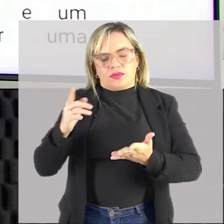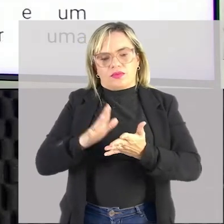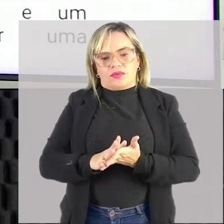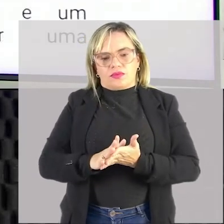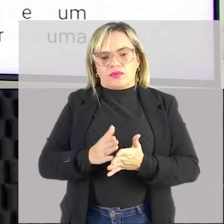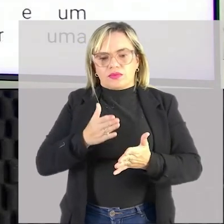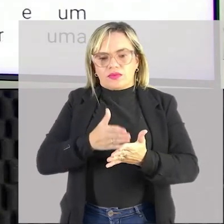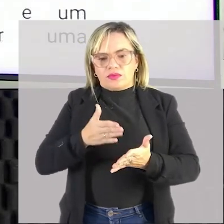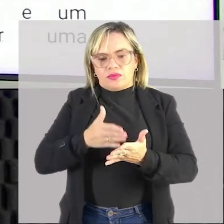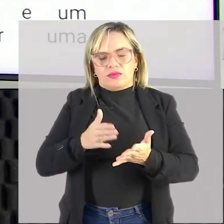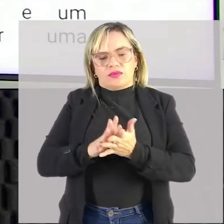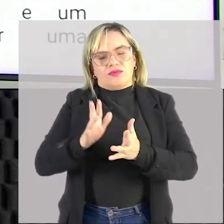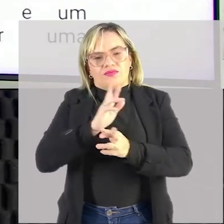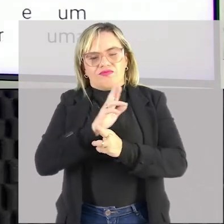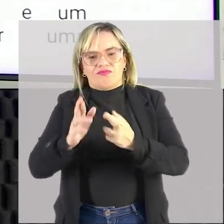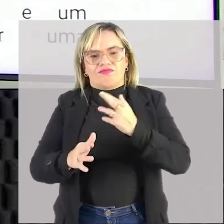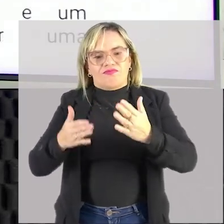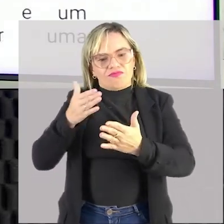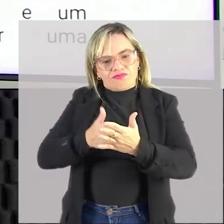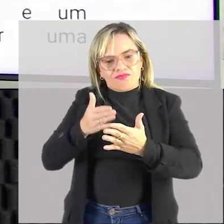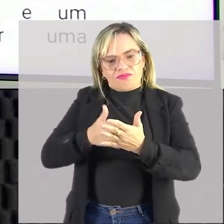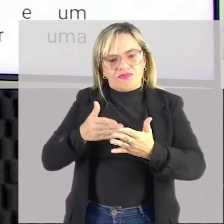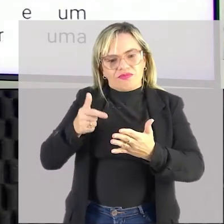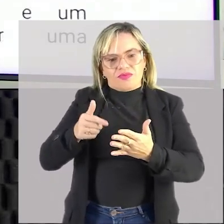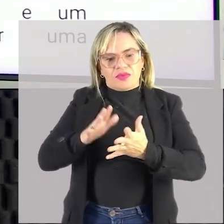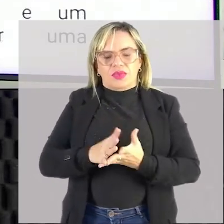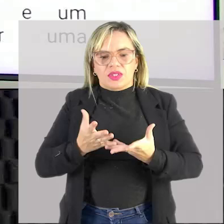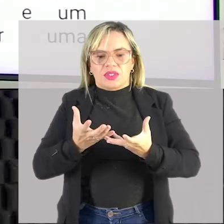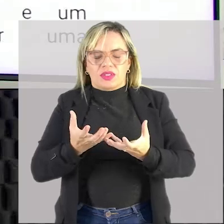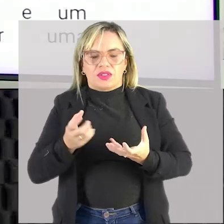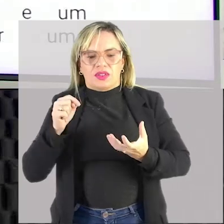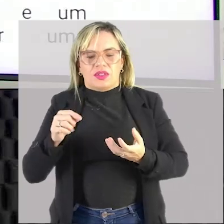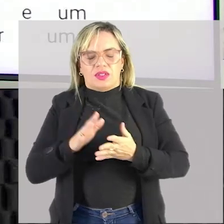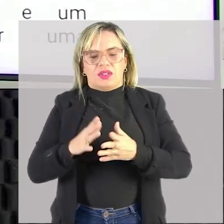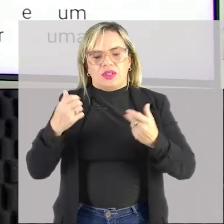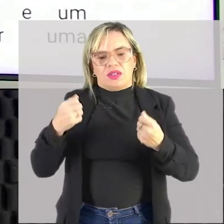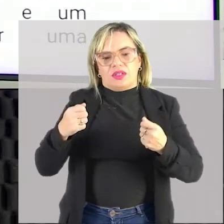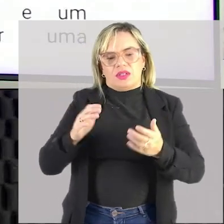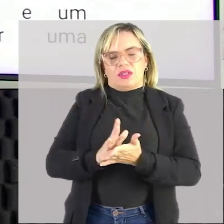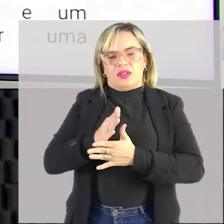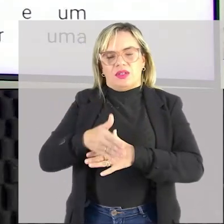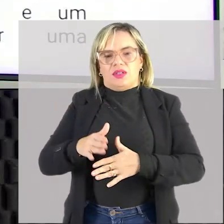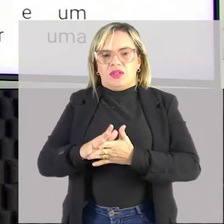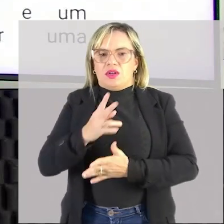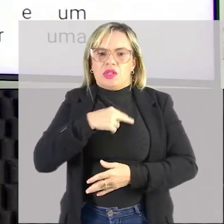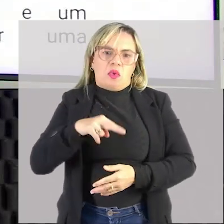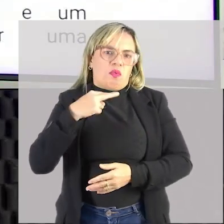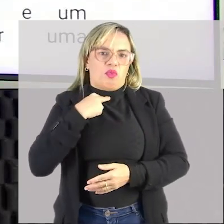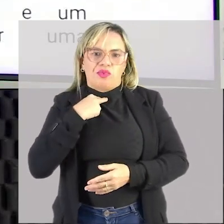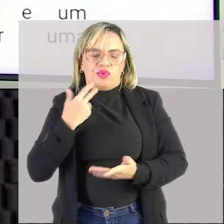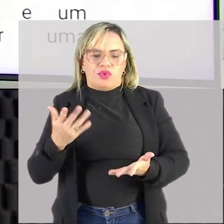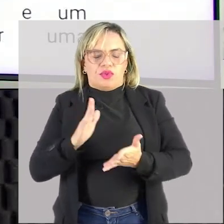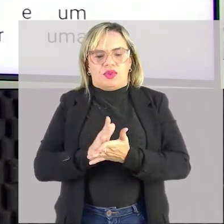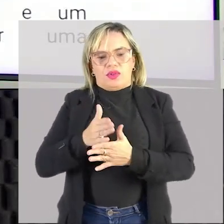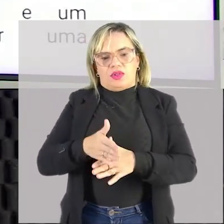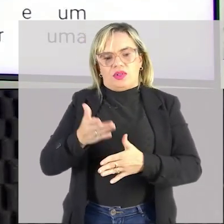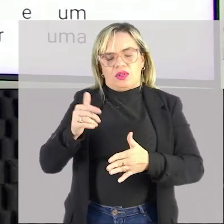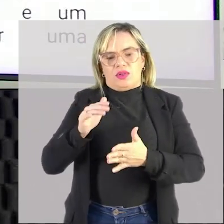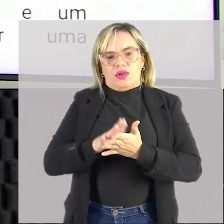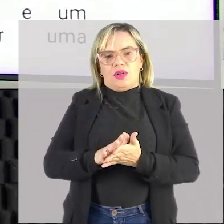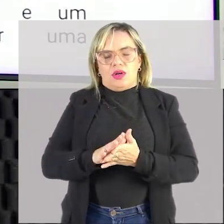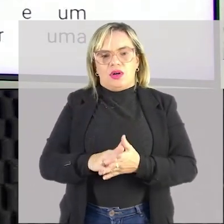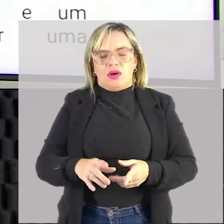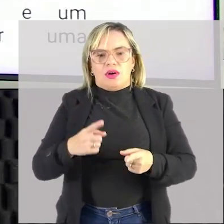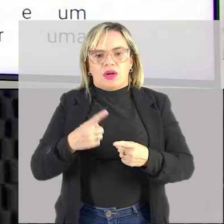que se diz respeito a elas mesmas. Então, elas precisavam participar, mas elas não podiam, porque era um grupo